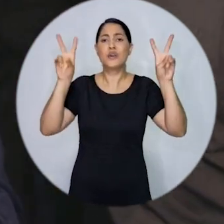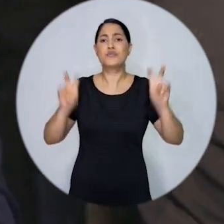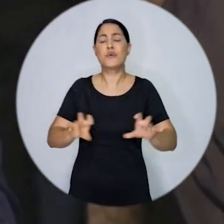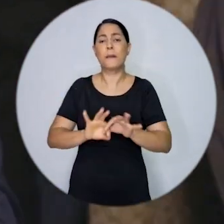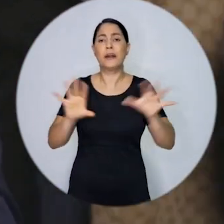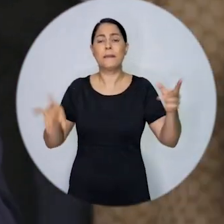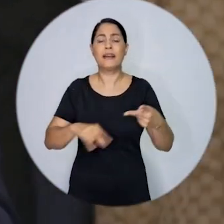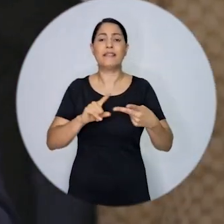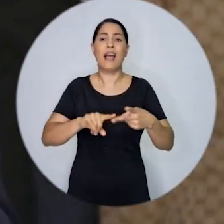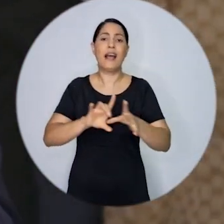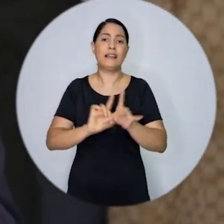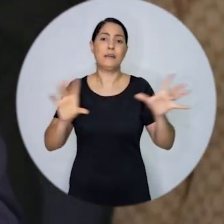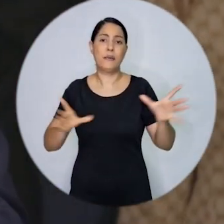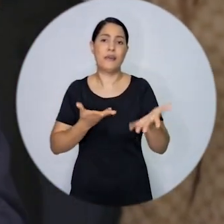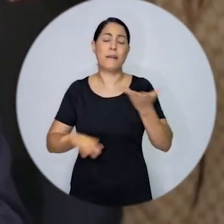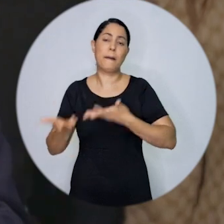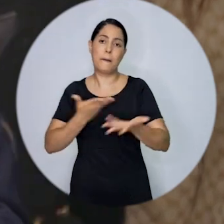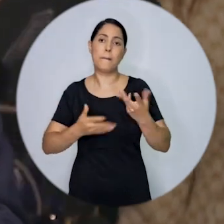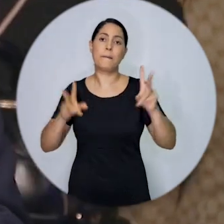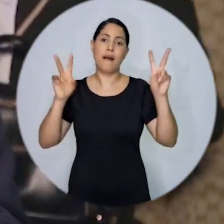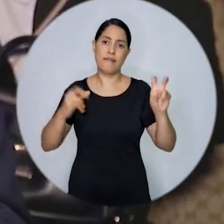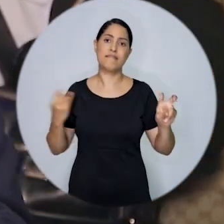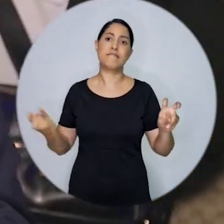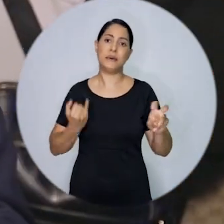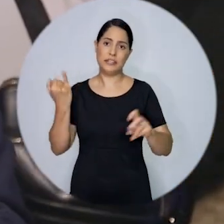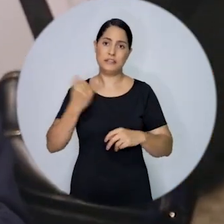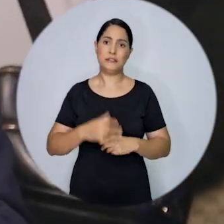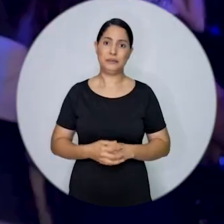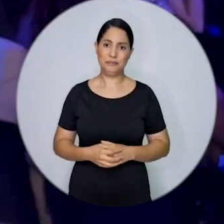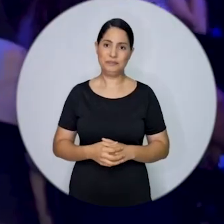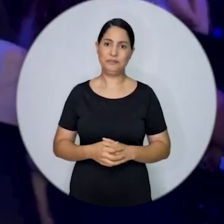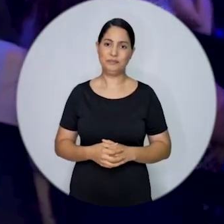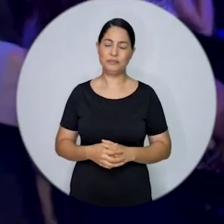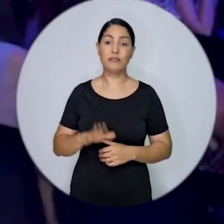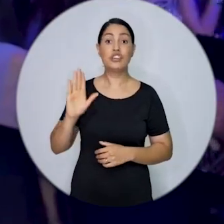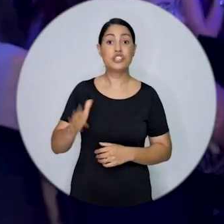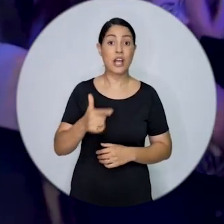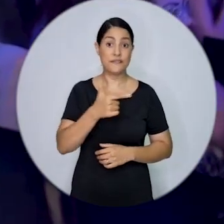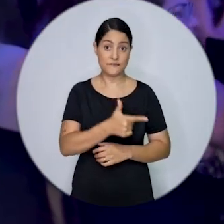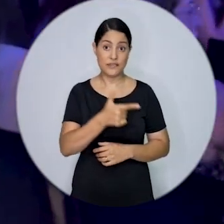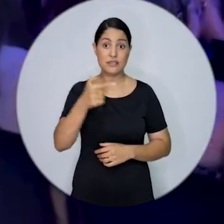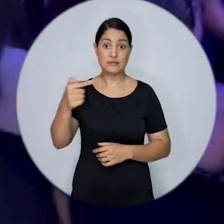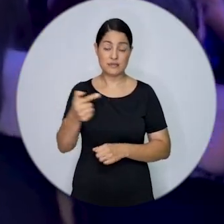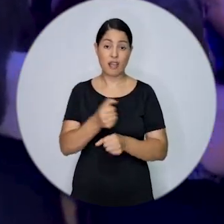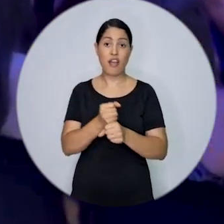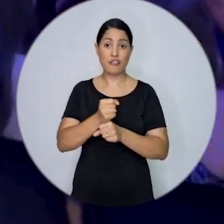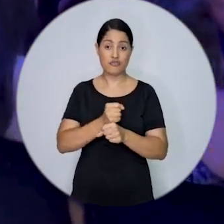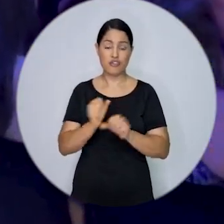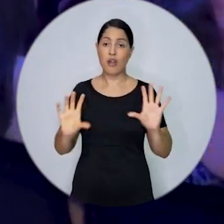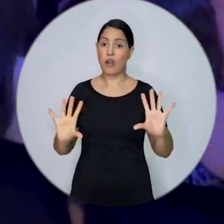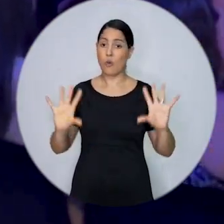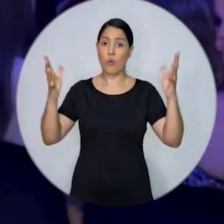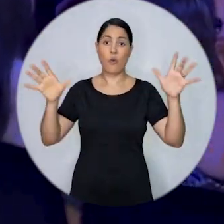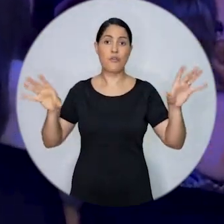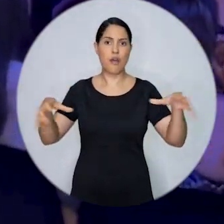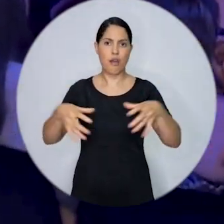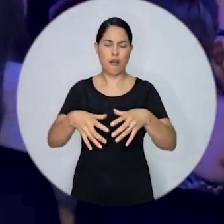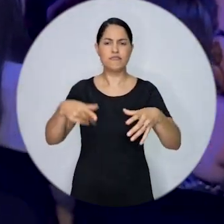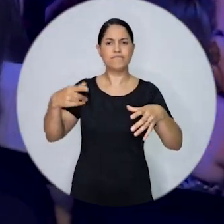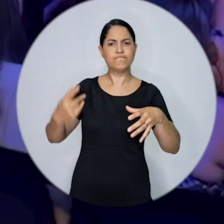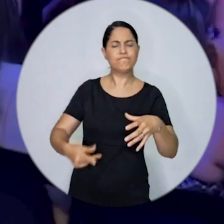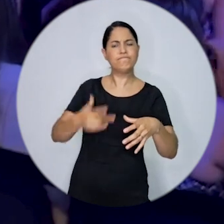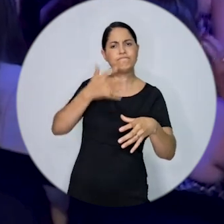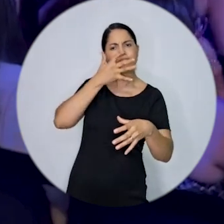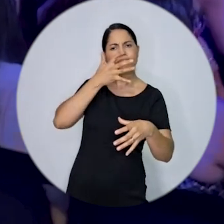da advocacia nessa discussão da construção democrática é muito importante. Há 27 anos eu participo das conferências e eu vi